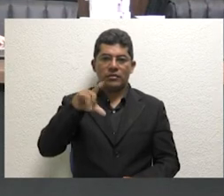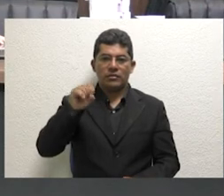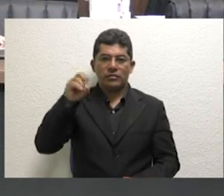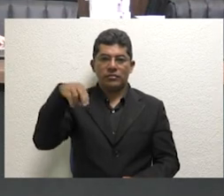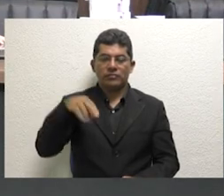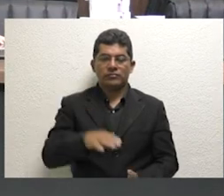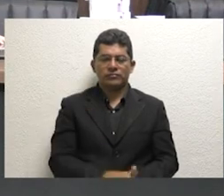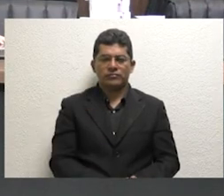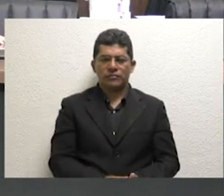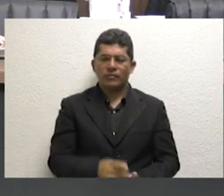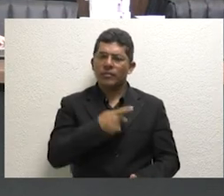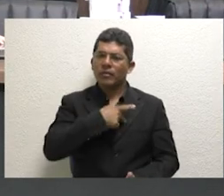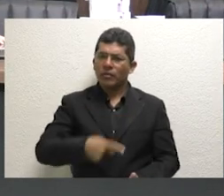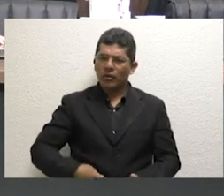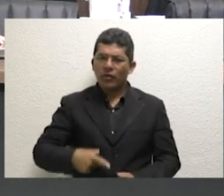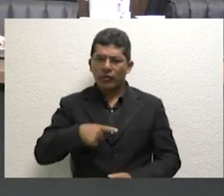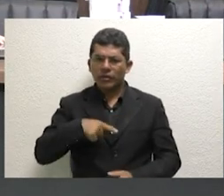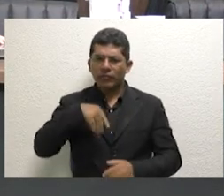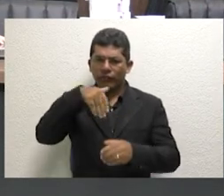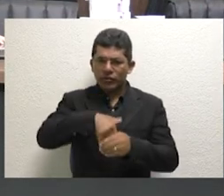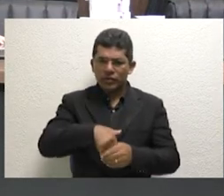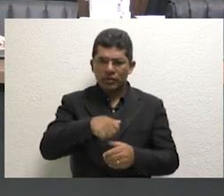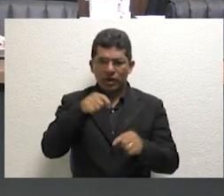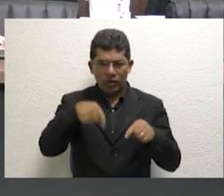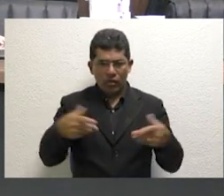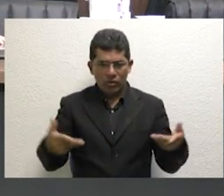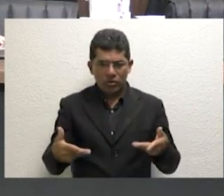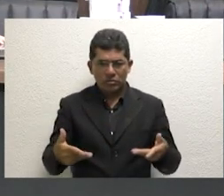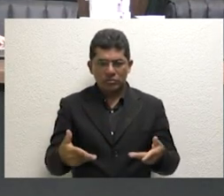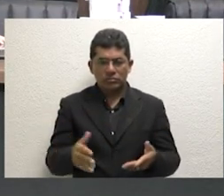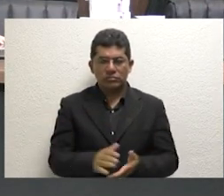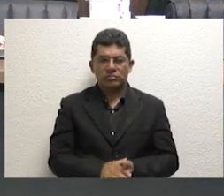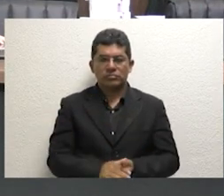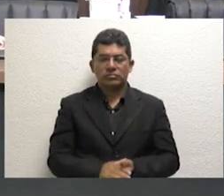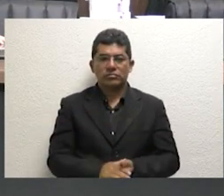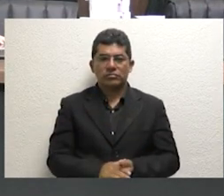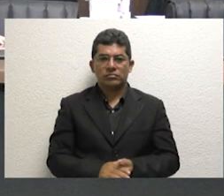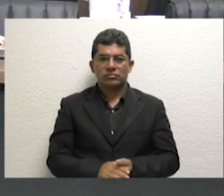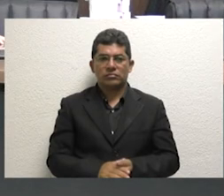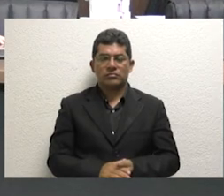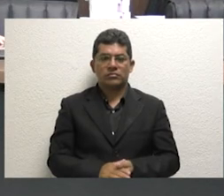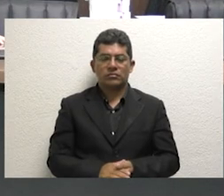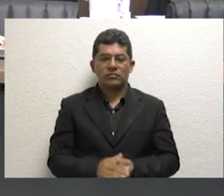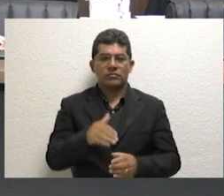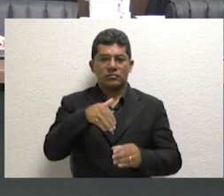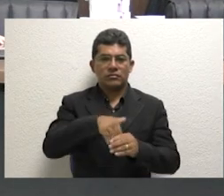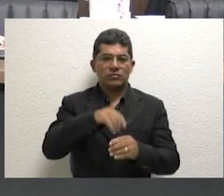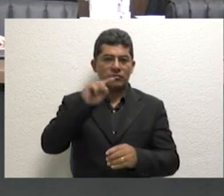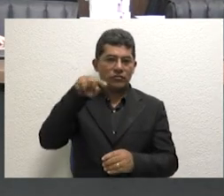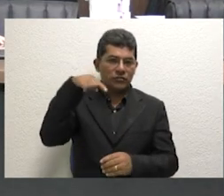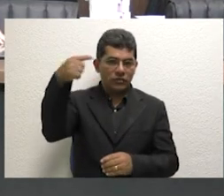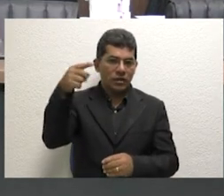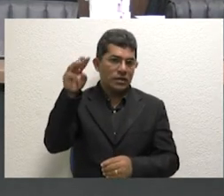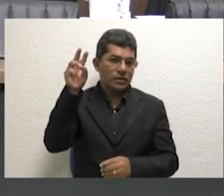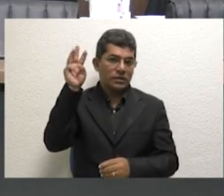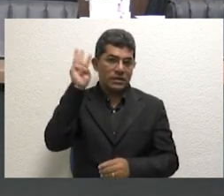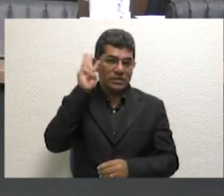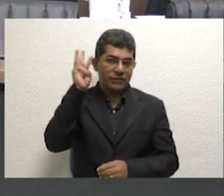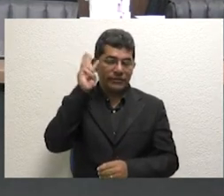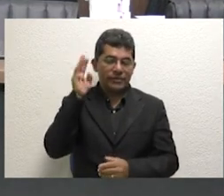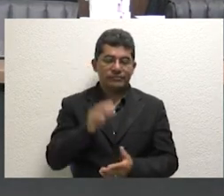senhor presidente vai ter alguma votação ainda na casa nossa votação está prevista para a próxima terça-feira